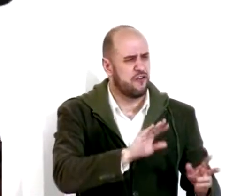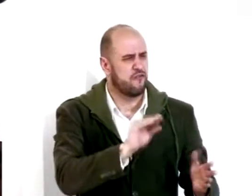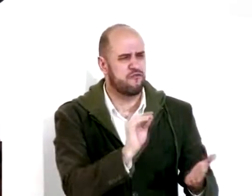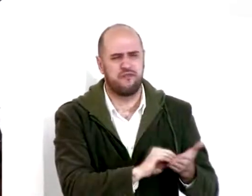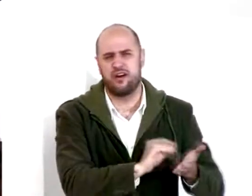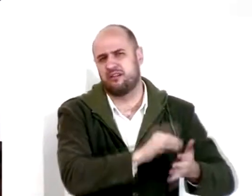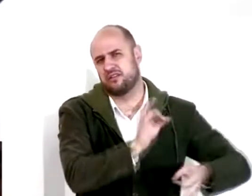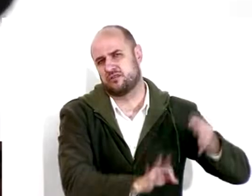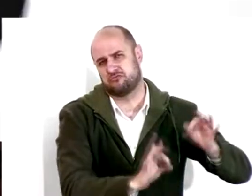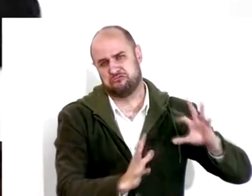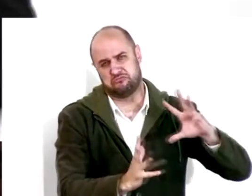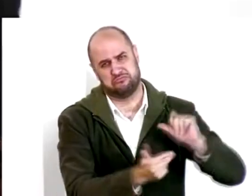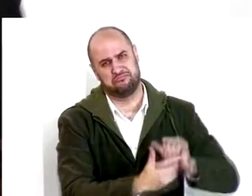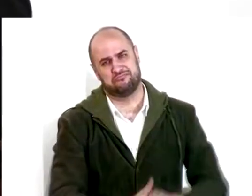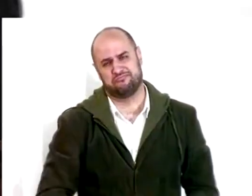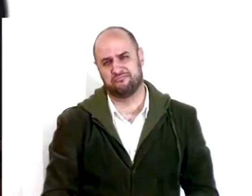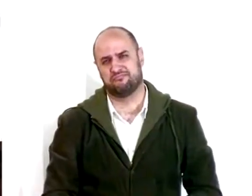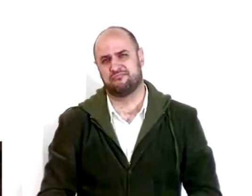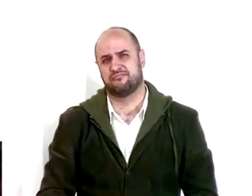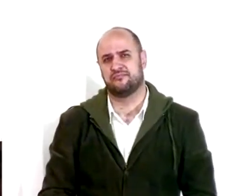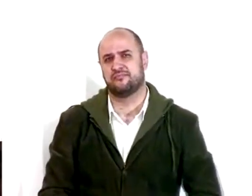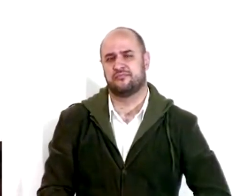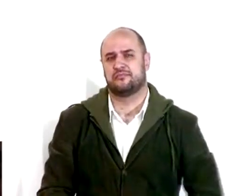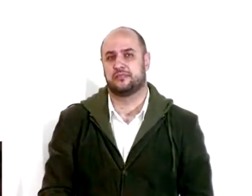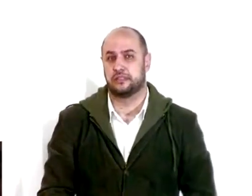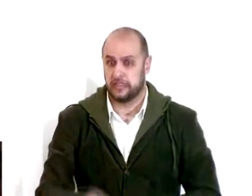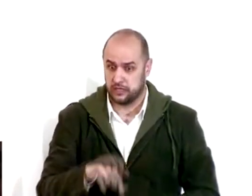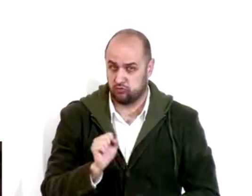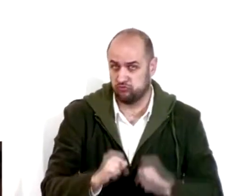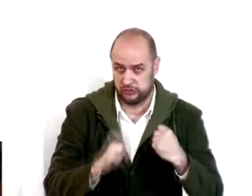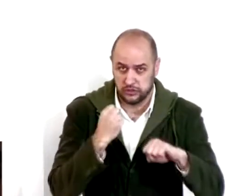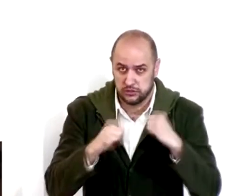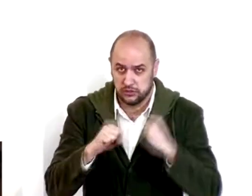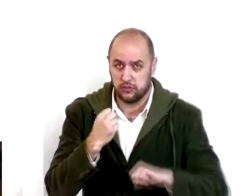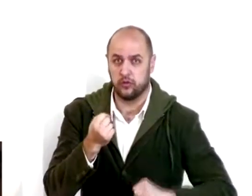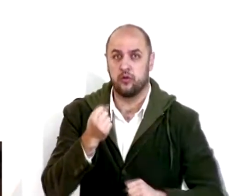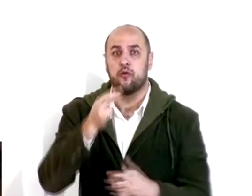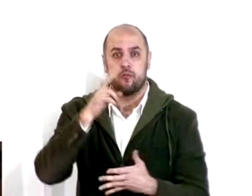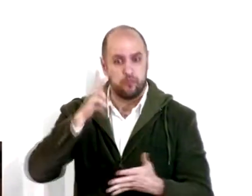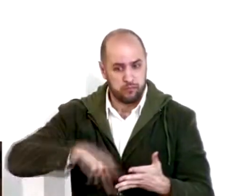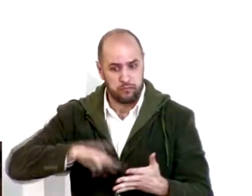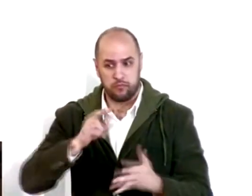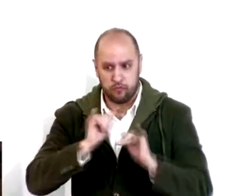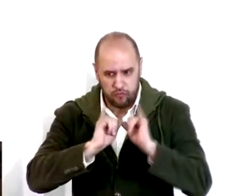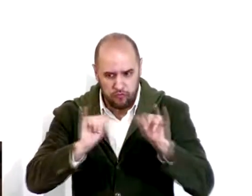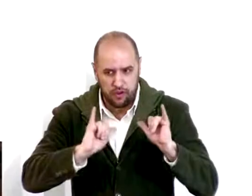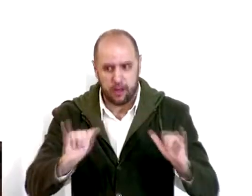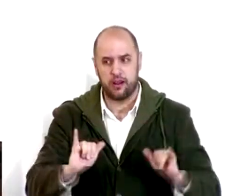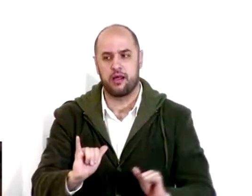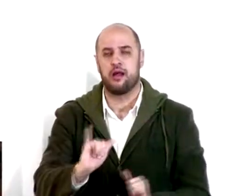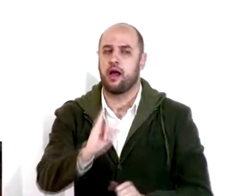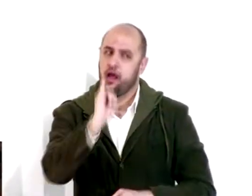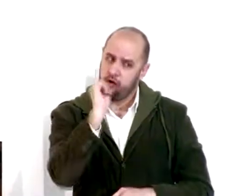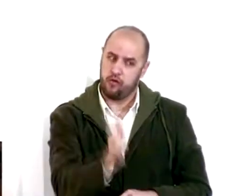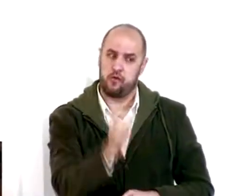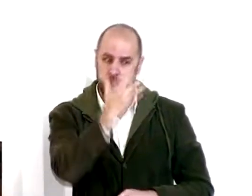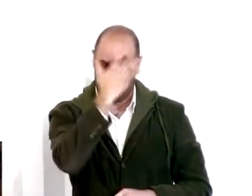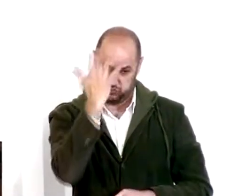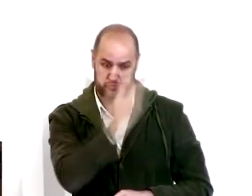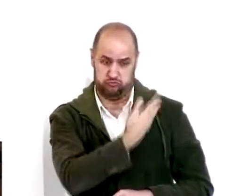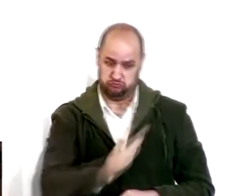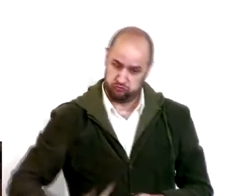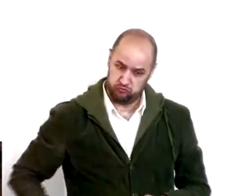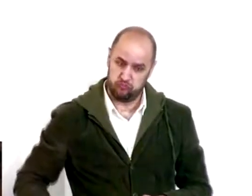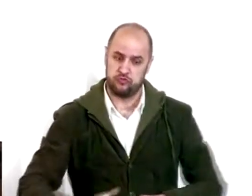da terra. Aqui nesse salmo, Asaf então adverte juízes e governantes injustos